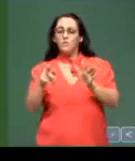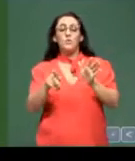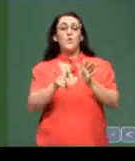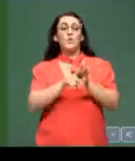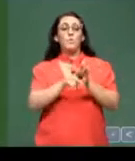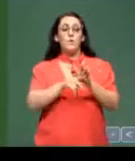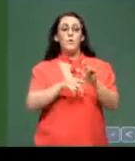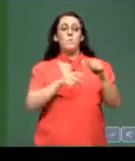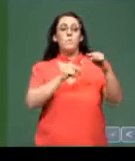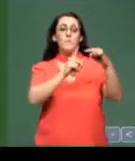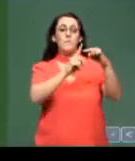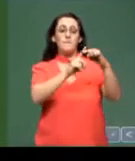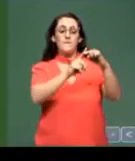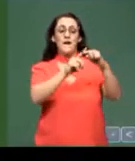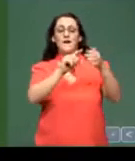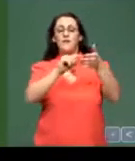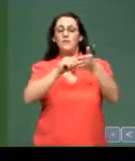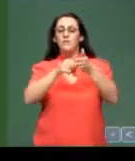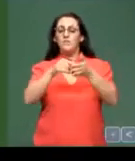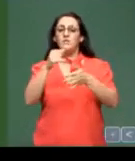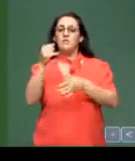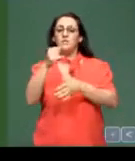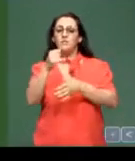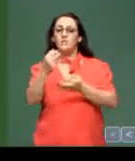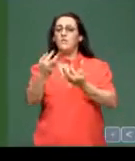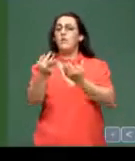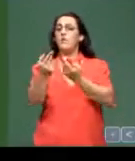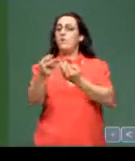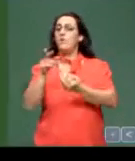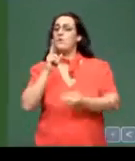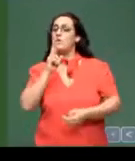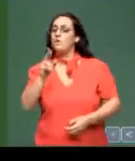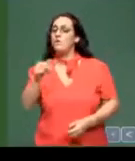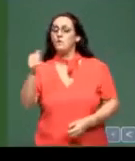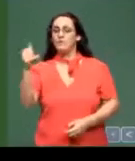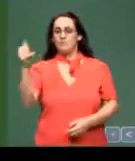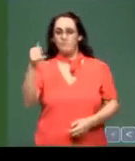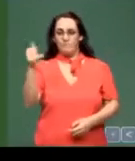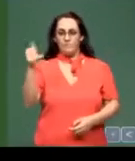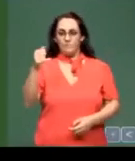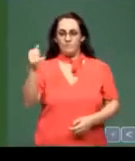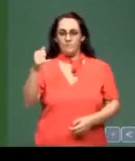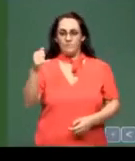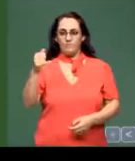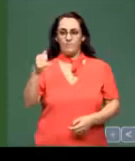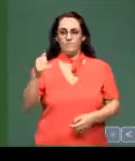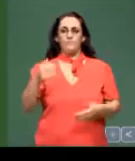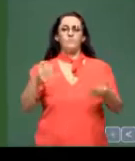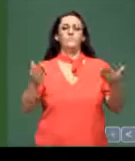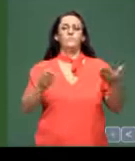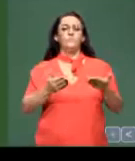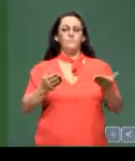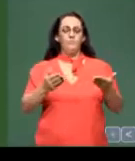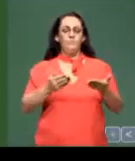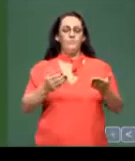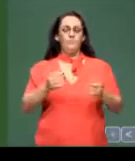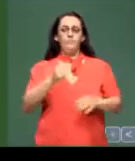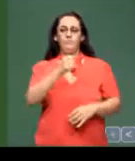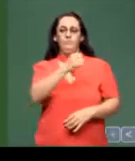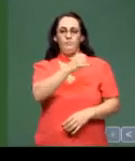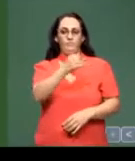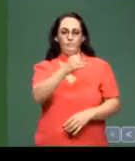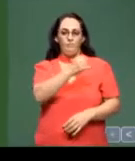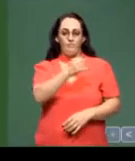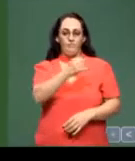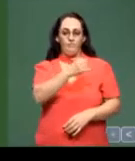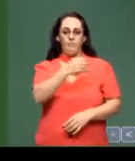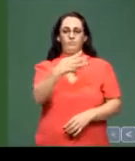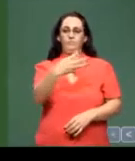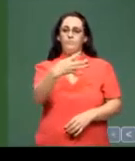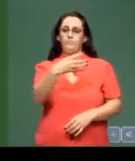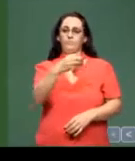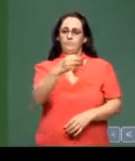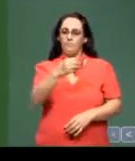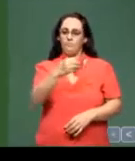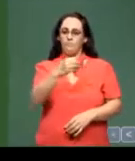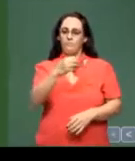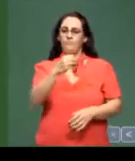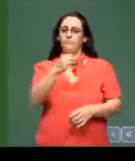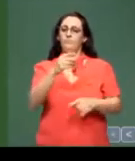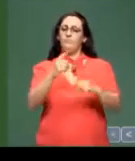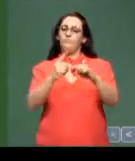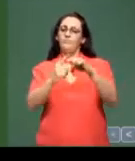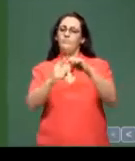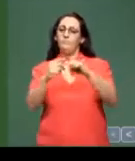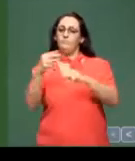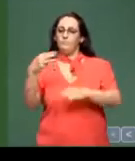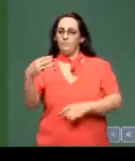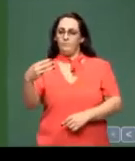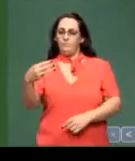dá menos. E agora analiso os números, né? Sem o sinal. 5 vezes 8, 40. Menos 40